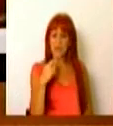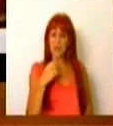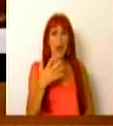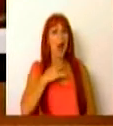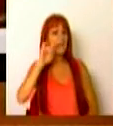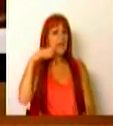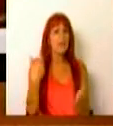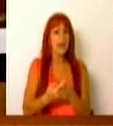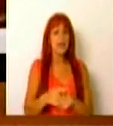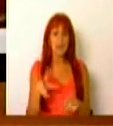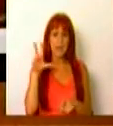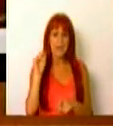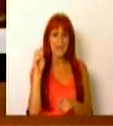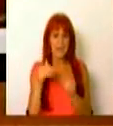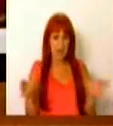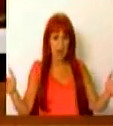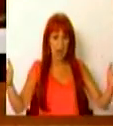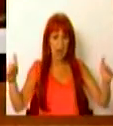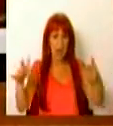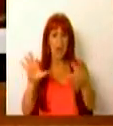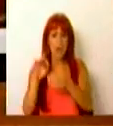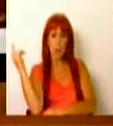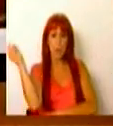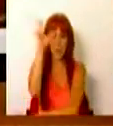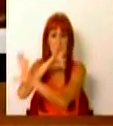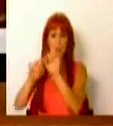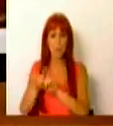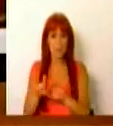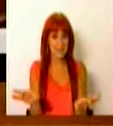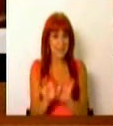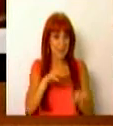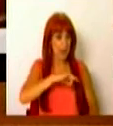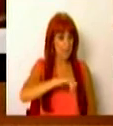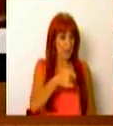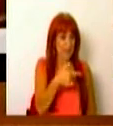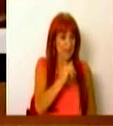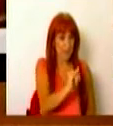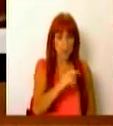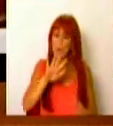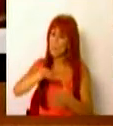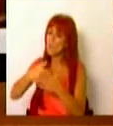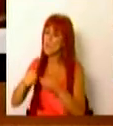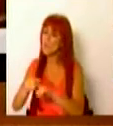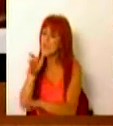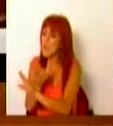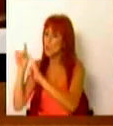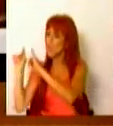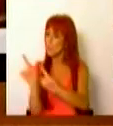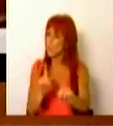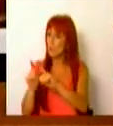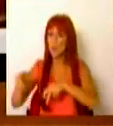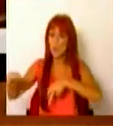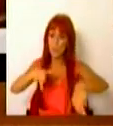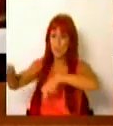pretende assegurar uma década de convergência com a União Europeia. Tal como o PETI, este programa incidirá sobre o setor da mobilidade e